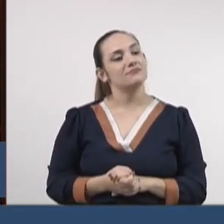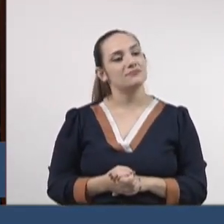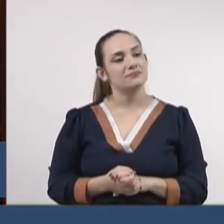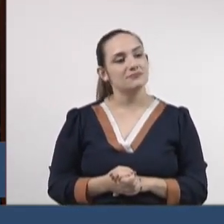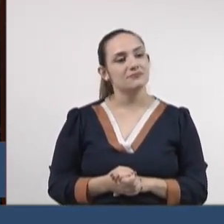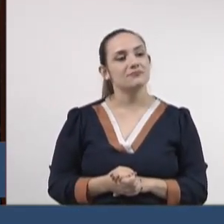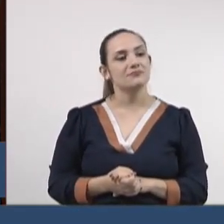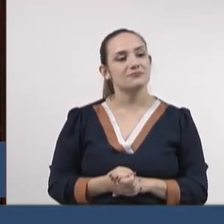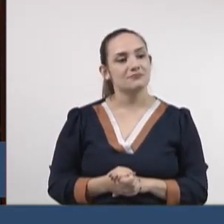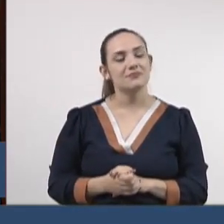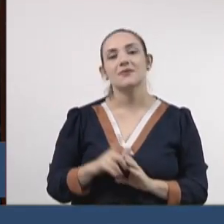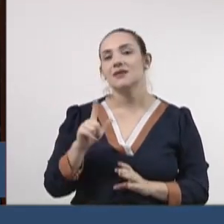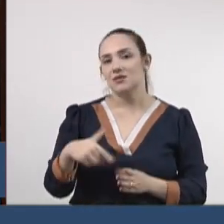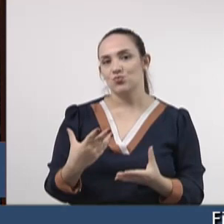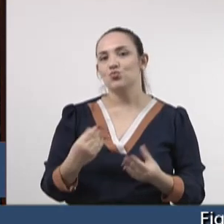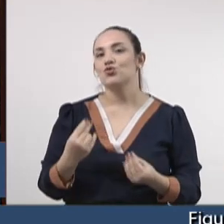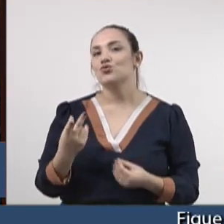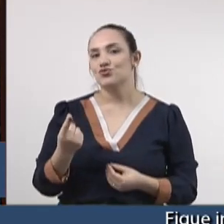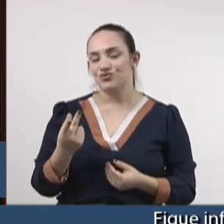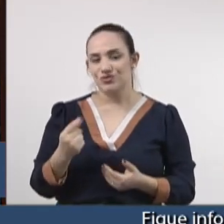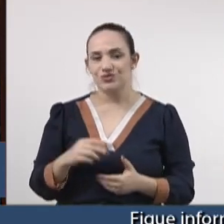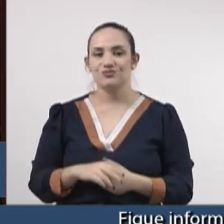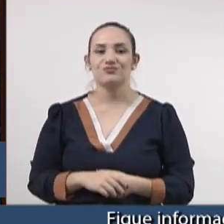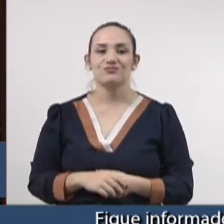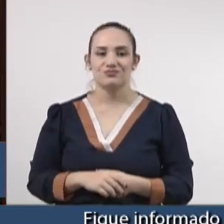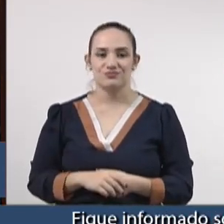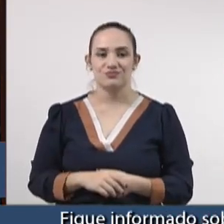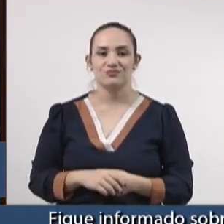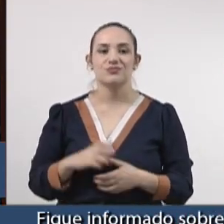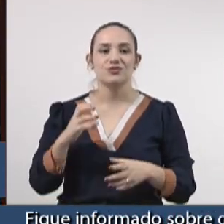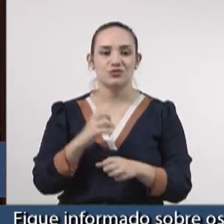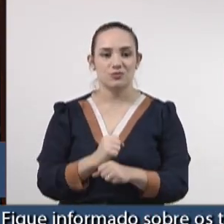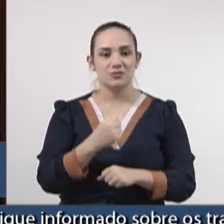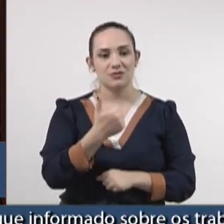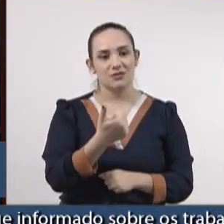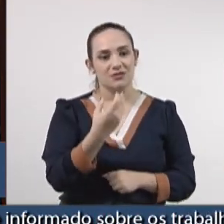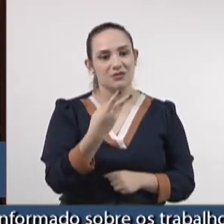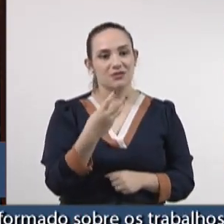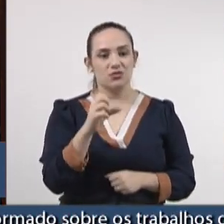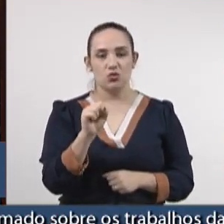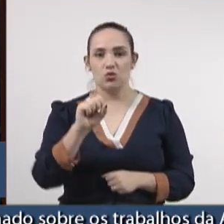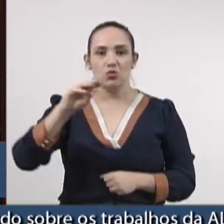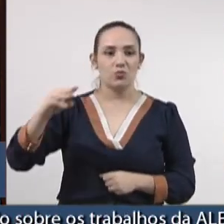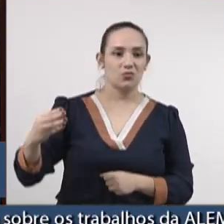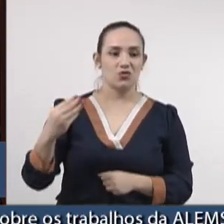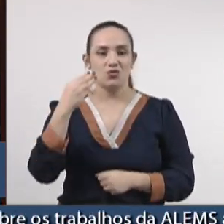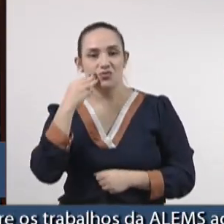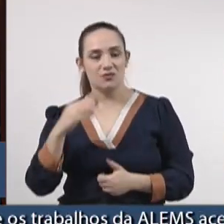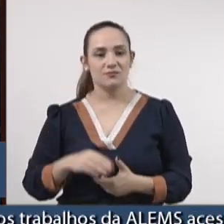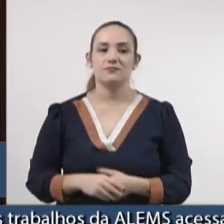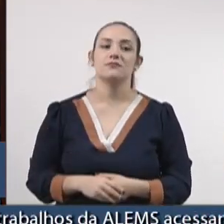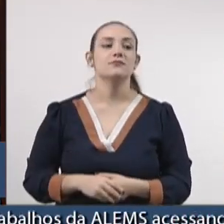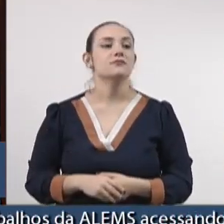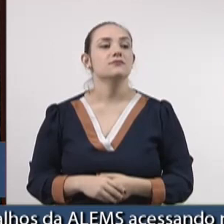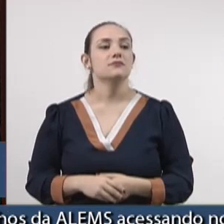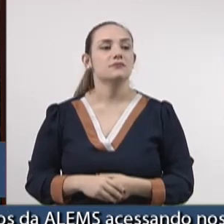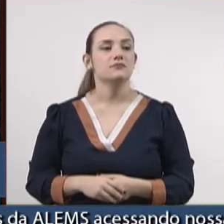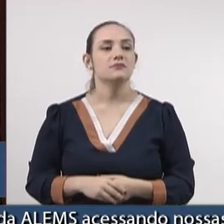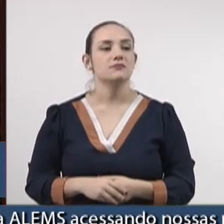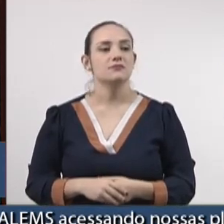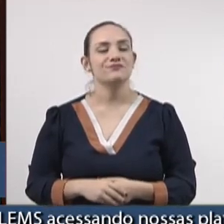montanha de dinheiro são 138 milhões percebam que se esse dinheiro ficasse